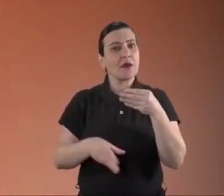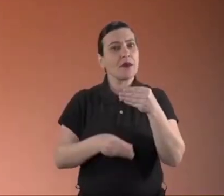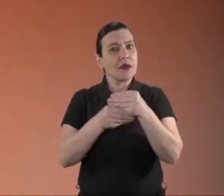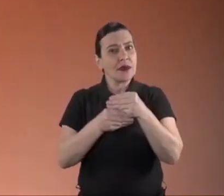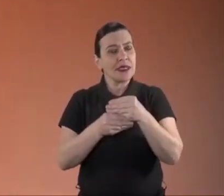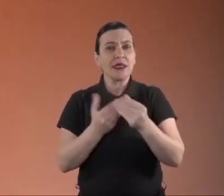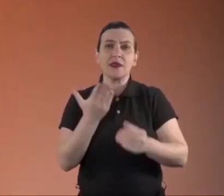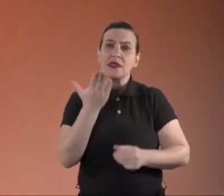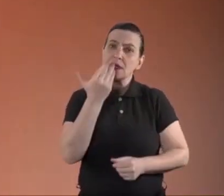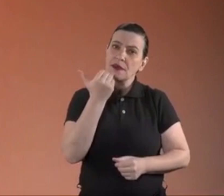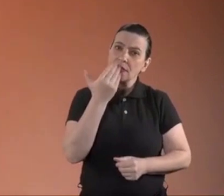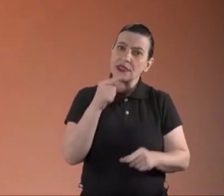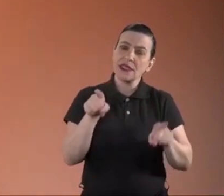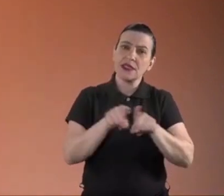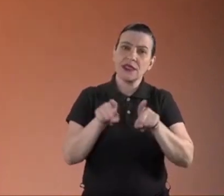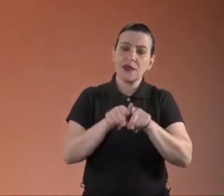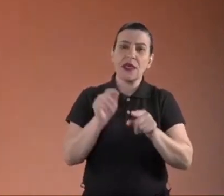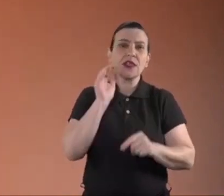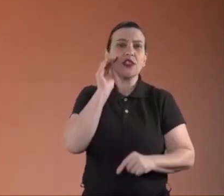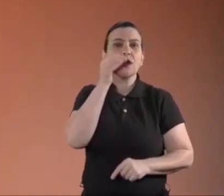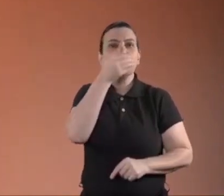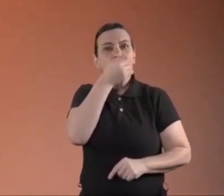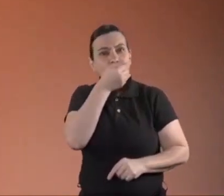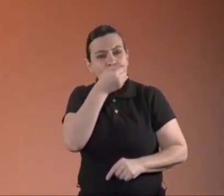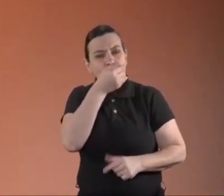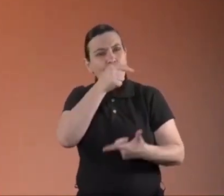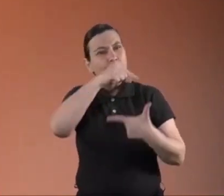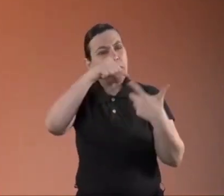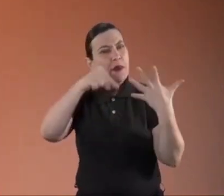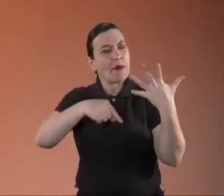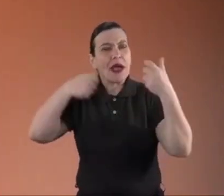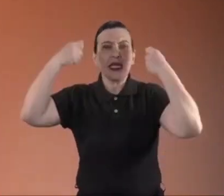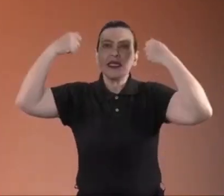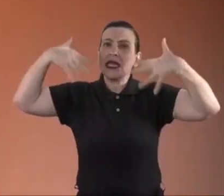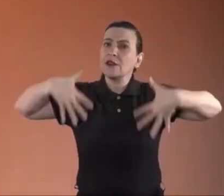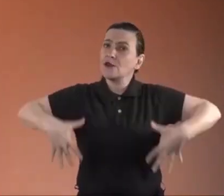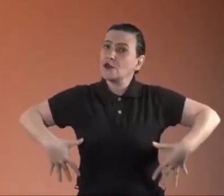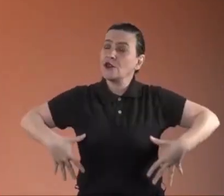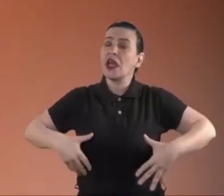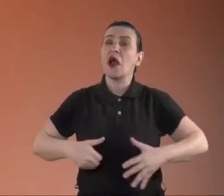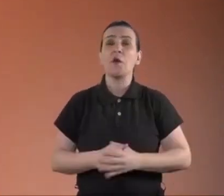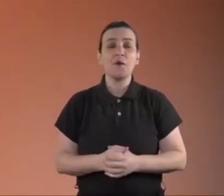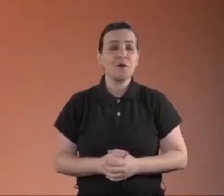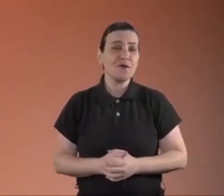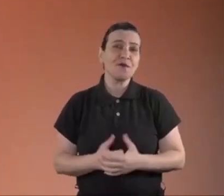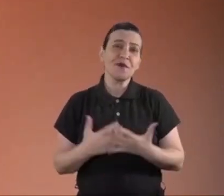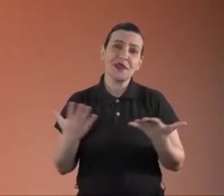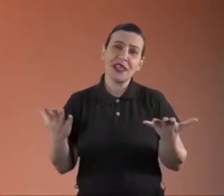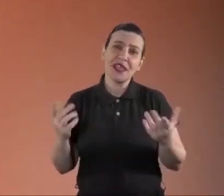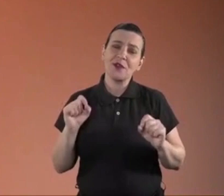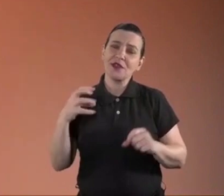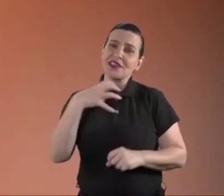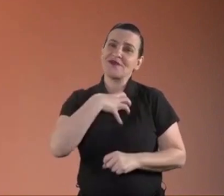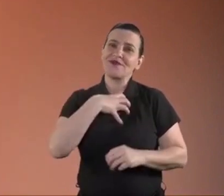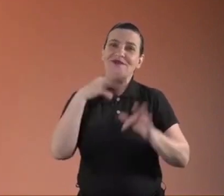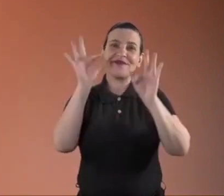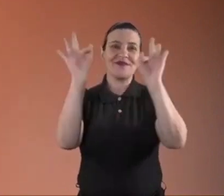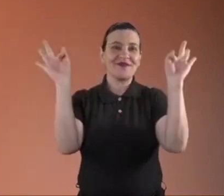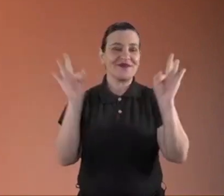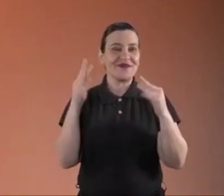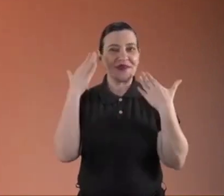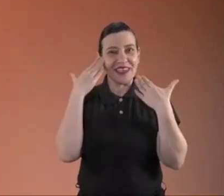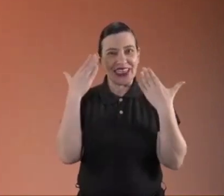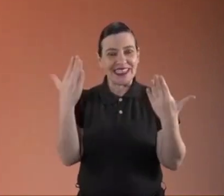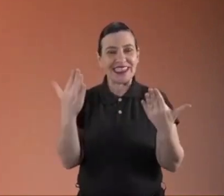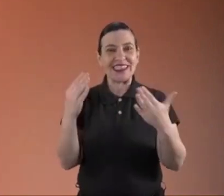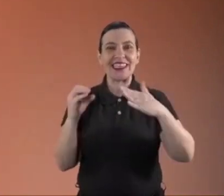da alimentação, através de jejum, tudo dessa forma natural. E eu só posso estar muito feliz, só quero agradecer